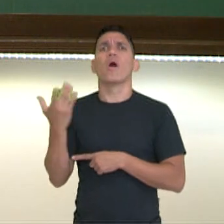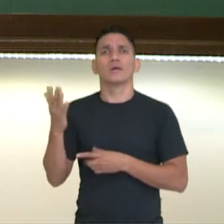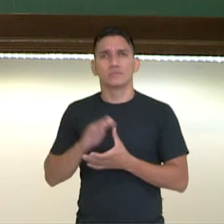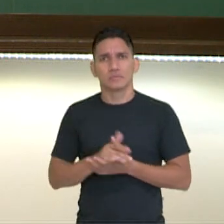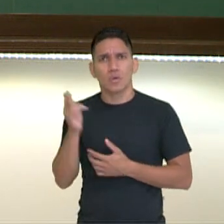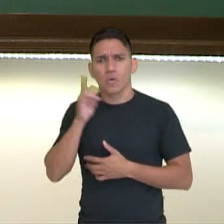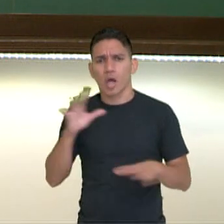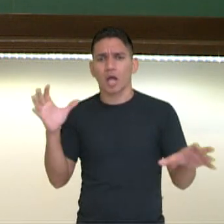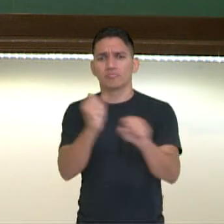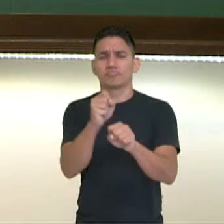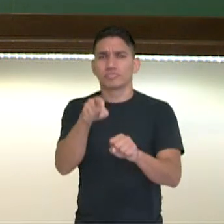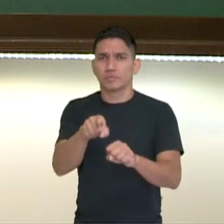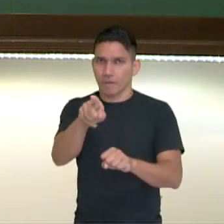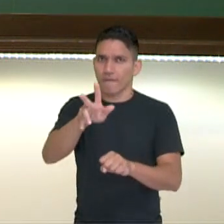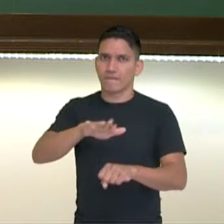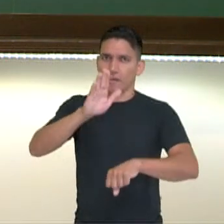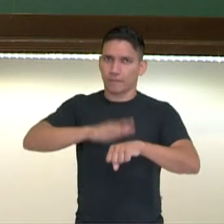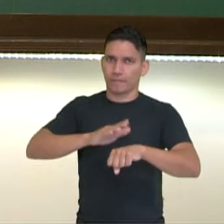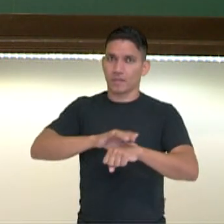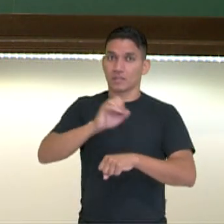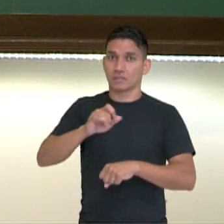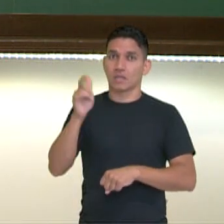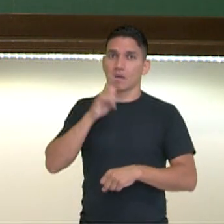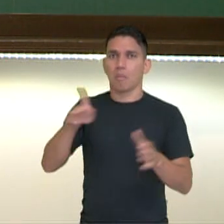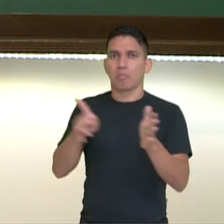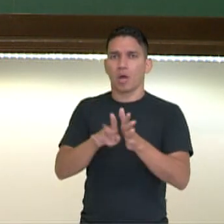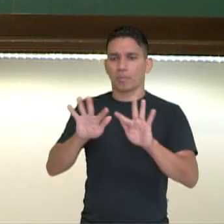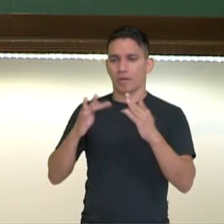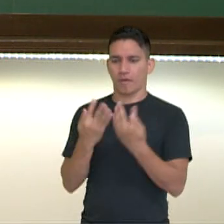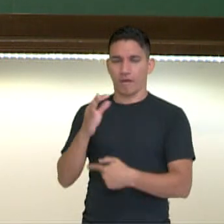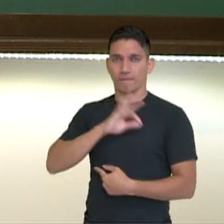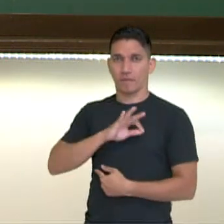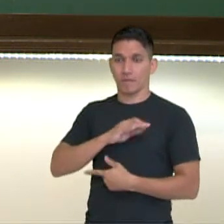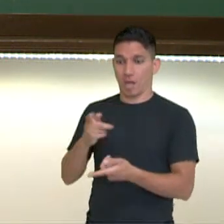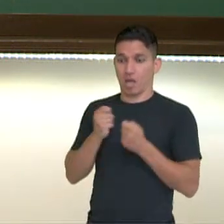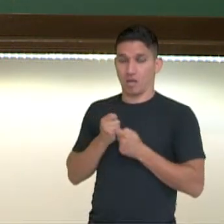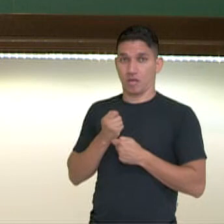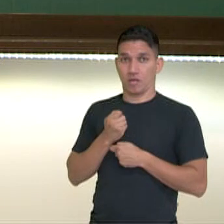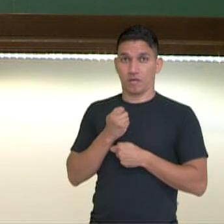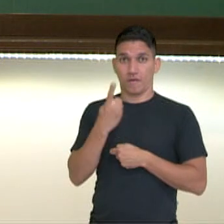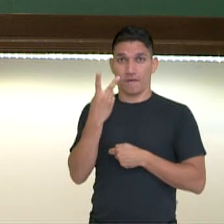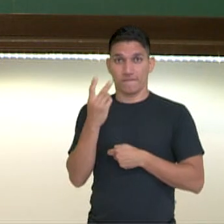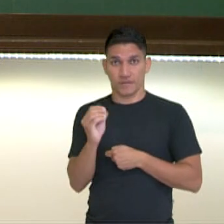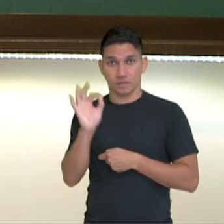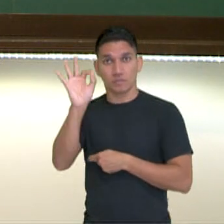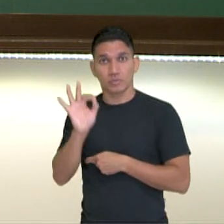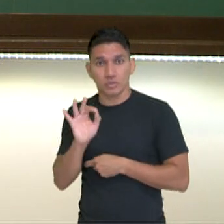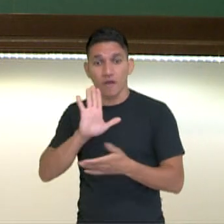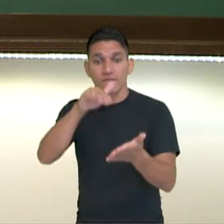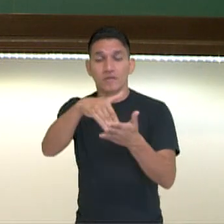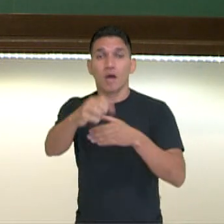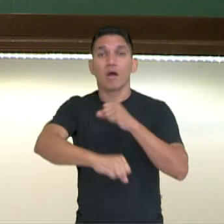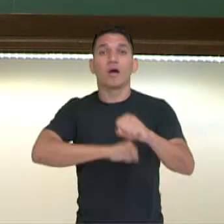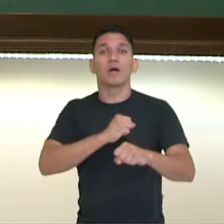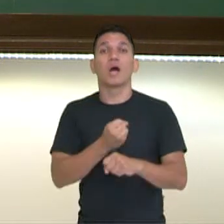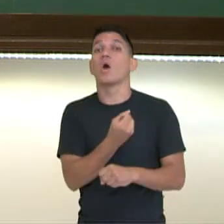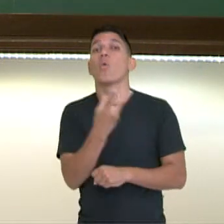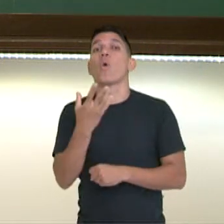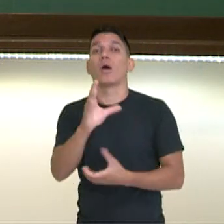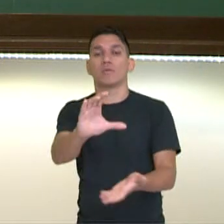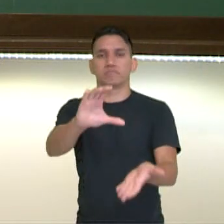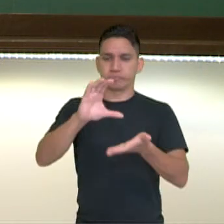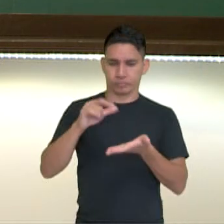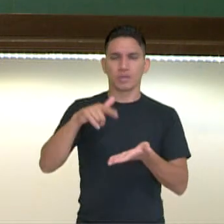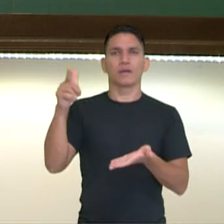vocês. Se vocês pegarem a renda familiar e economizar 20% no final de um ano, com essa taxa, qual vai ser o valor que vocês vão